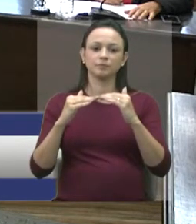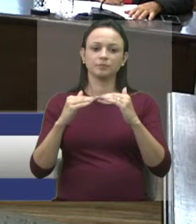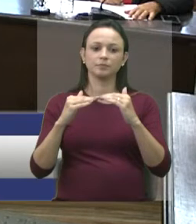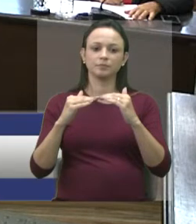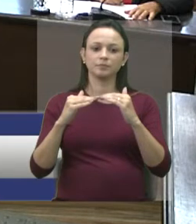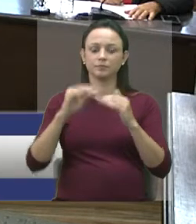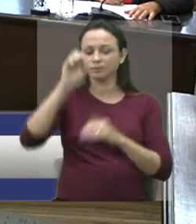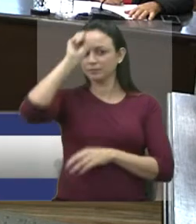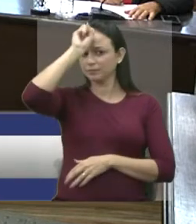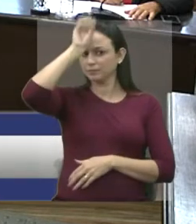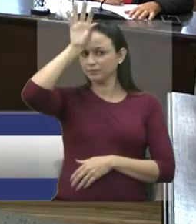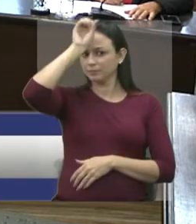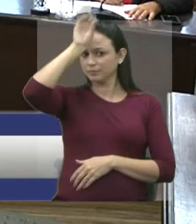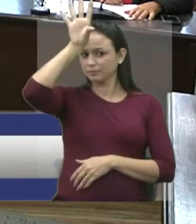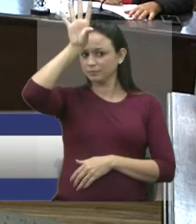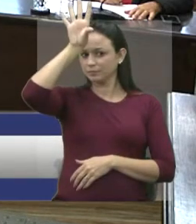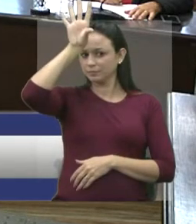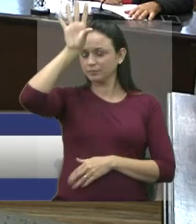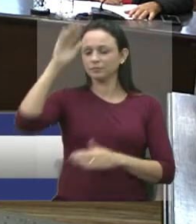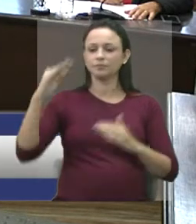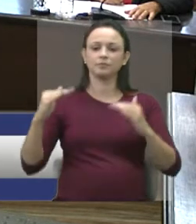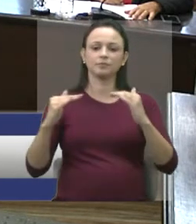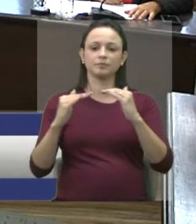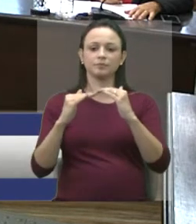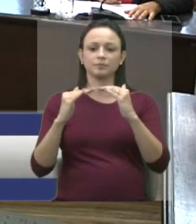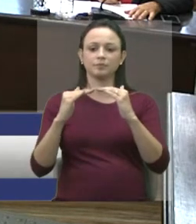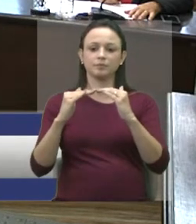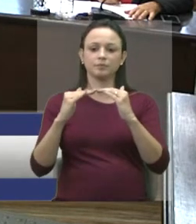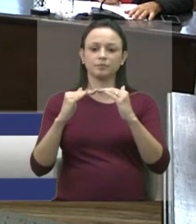Luiz Maurílio Moretti. Favorável.